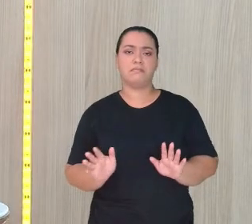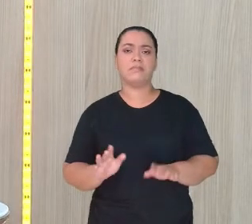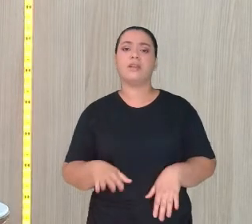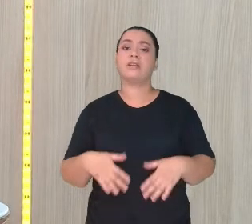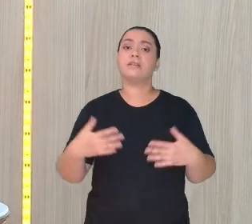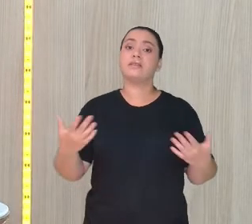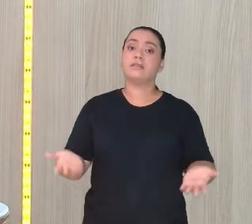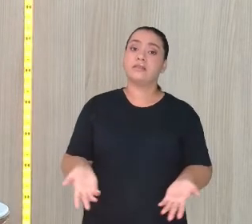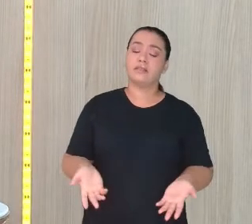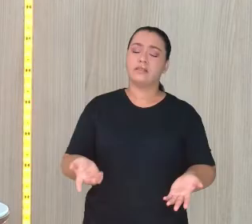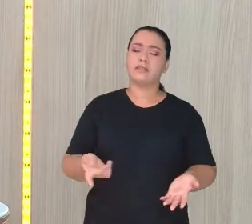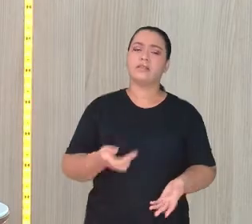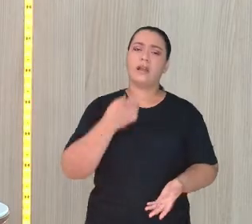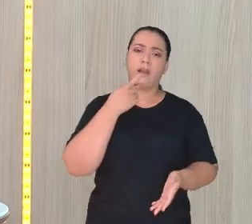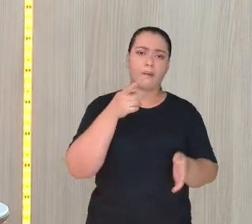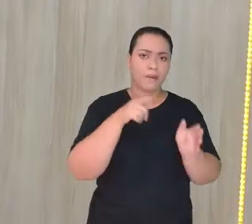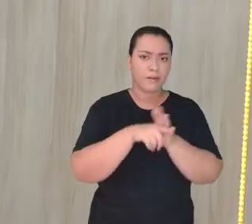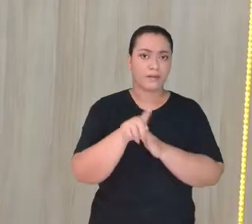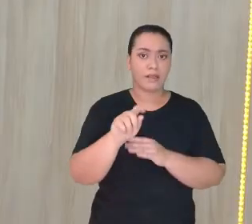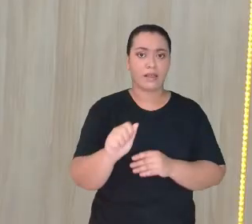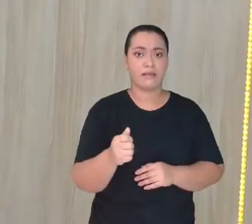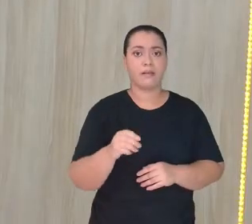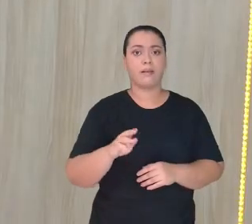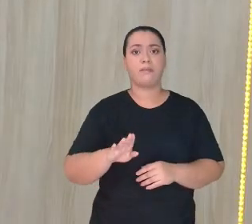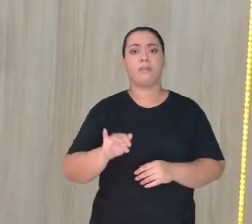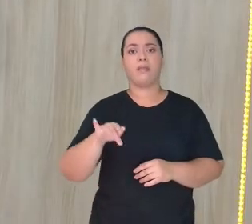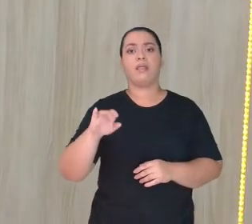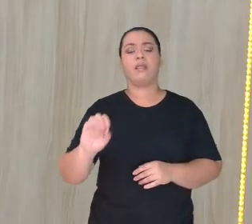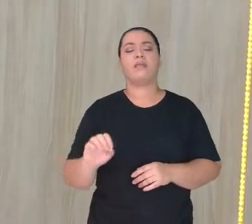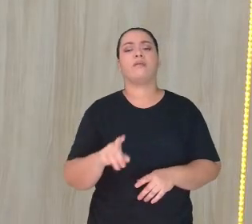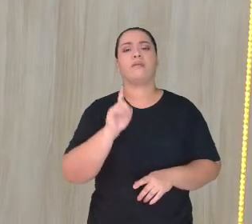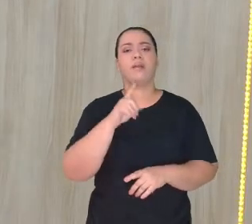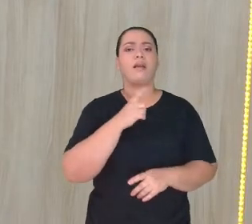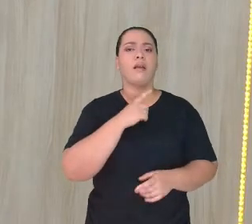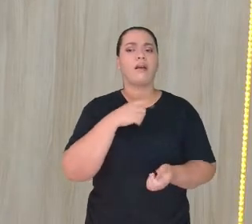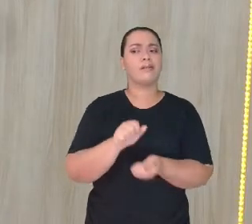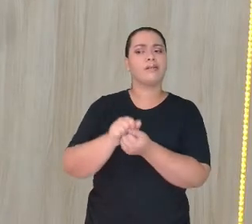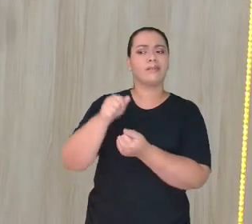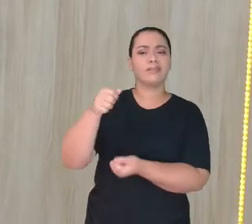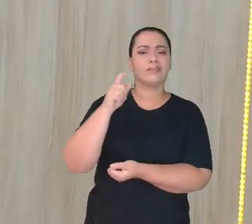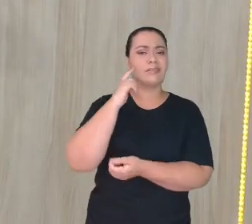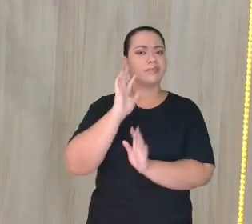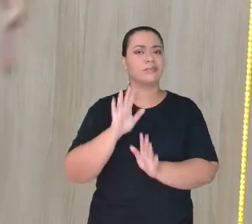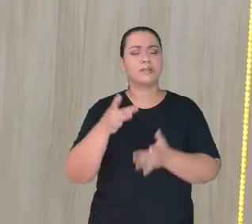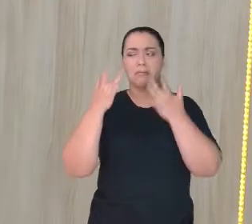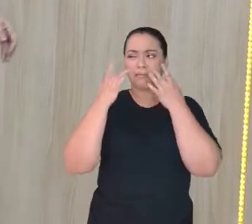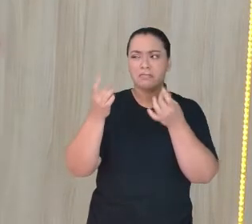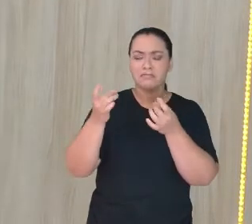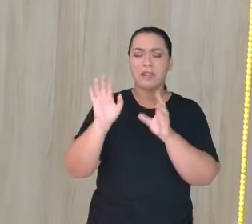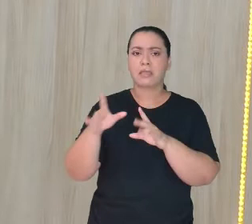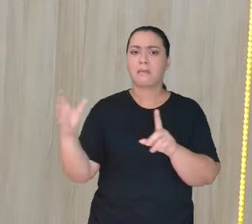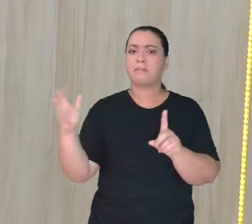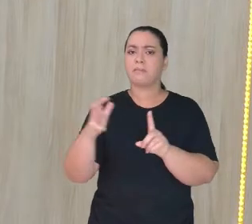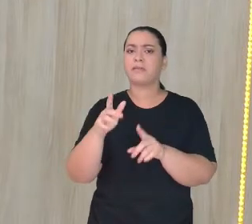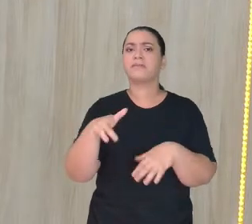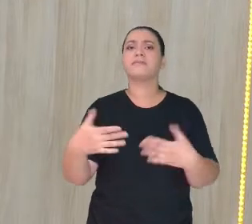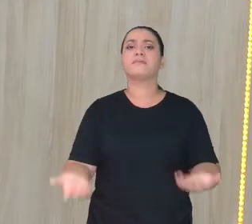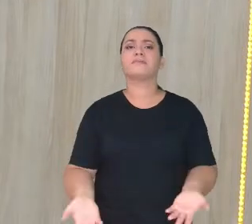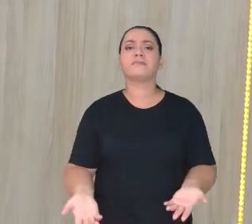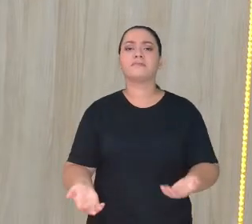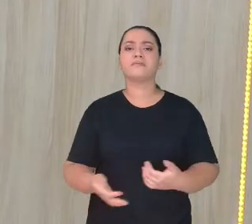Então, Sabine, assistindo. deixa eu te perguntar. Me conta aí um cartaz que tu já viu que te deixou impactado.